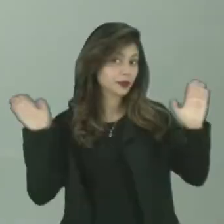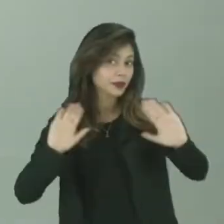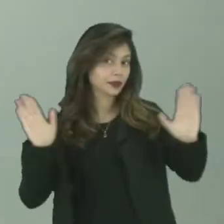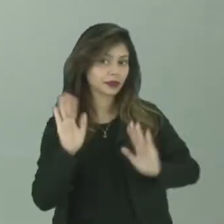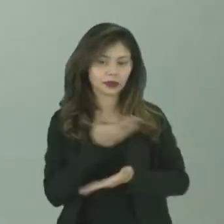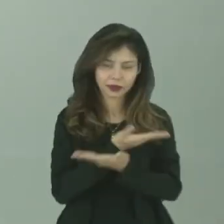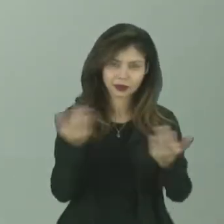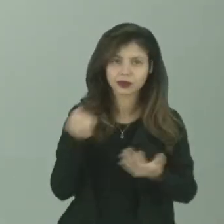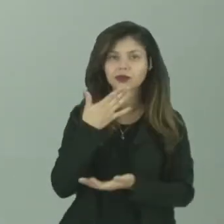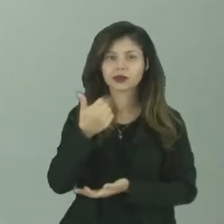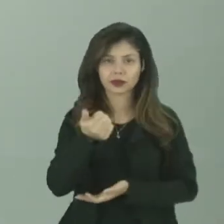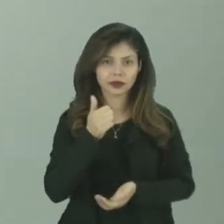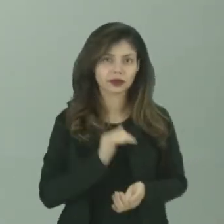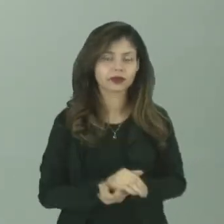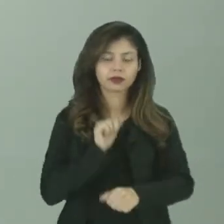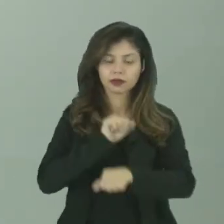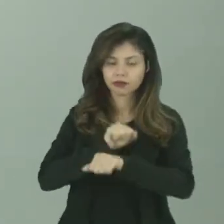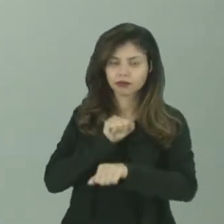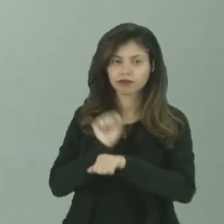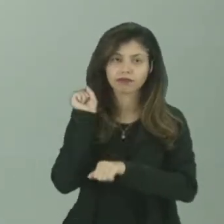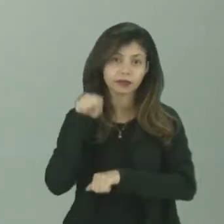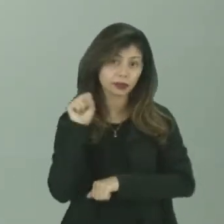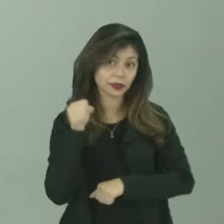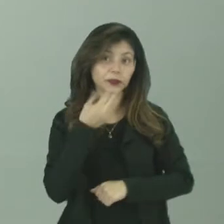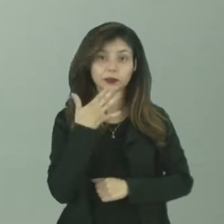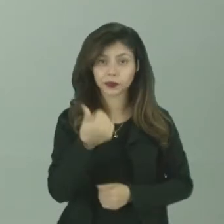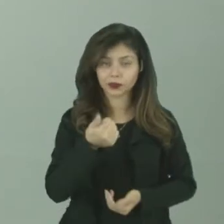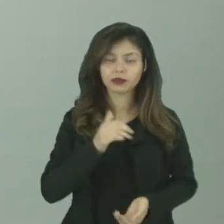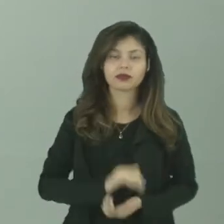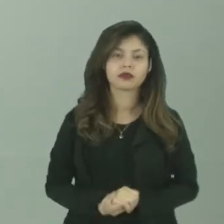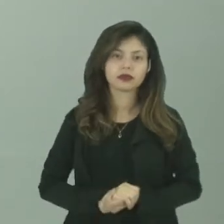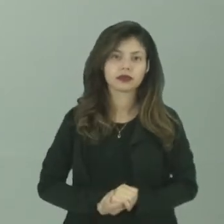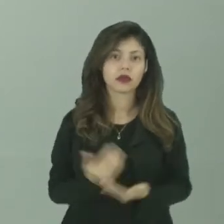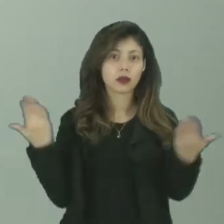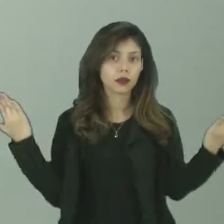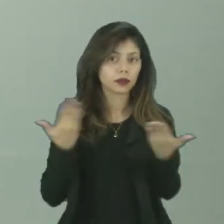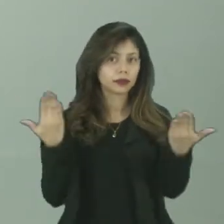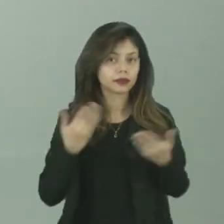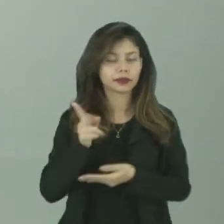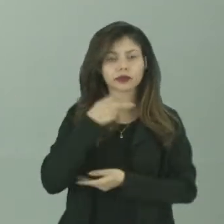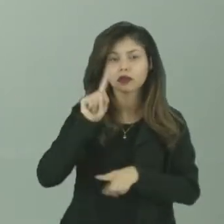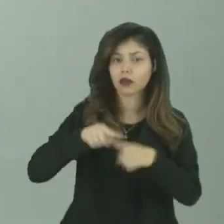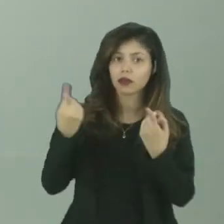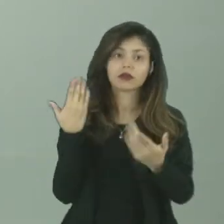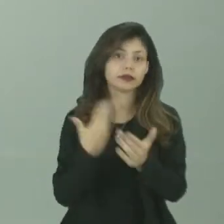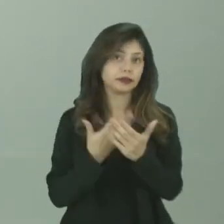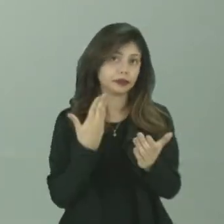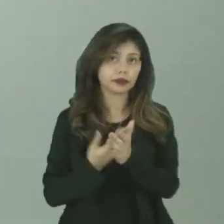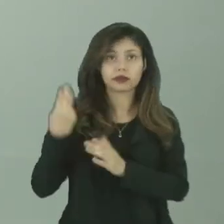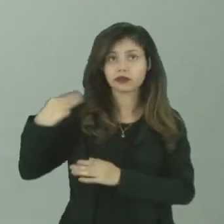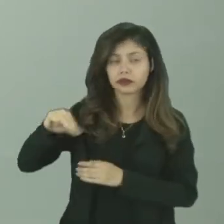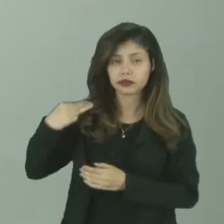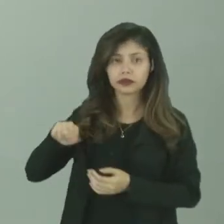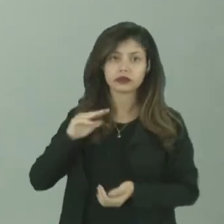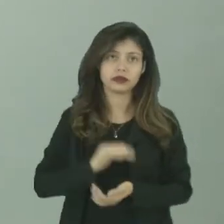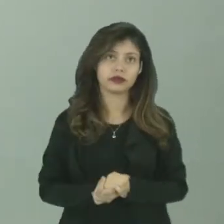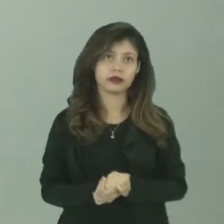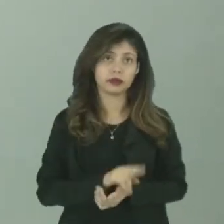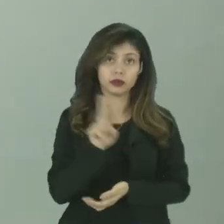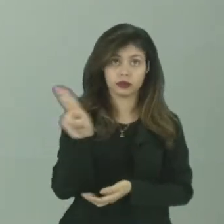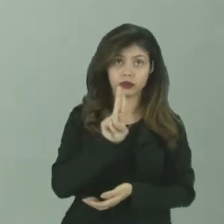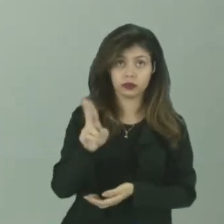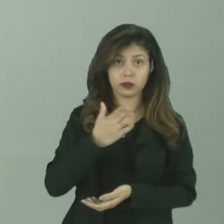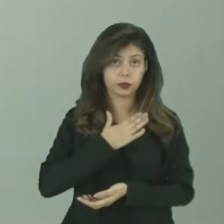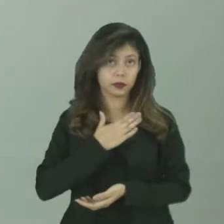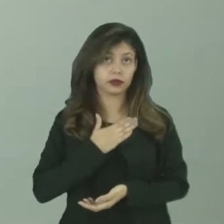Olá pessoal, tudo bem? Eu espero que esteja tudo bem com vocês. Hoje nós vamos a mais uma aula de matemática. Meu nome é